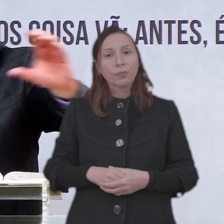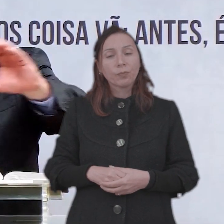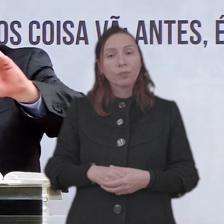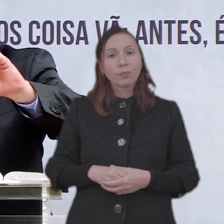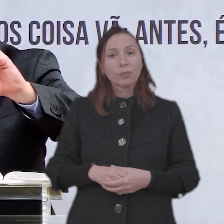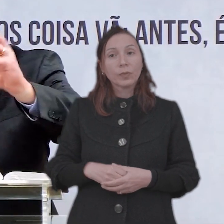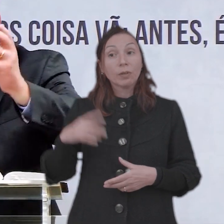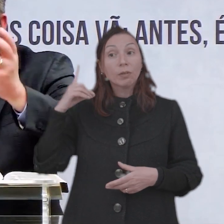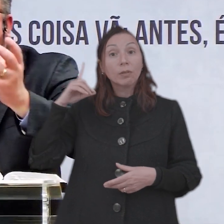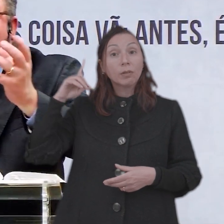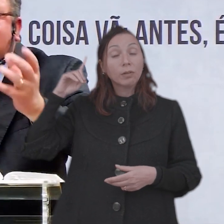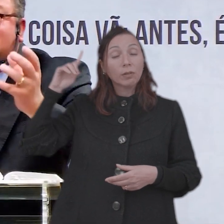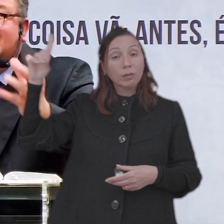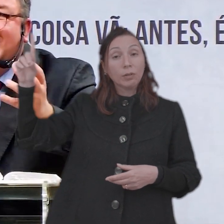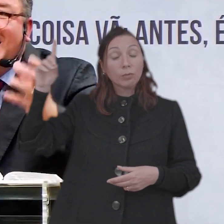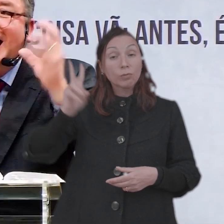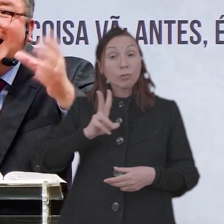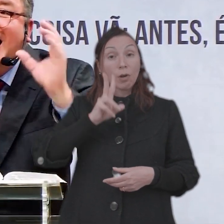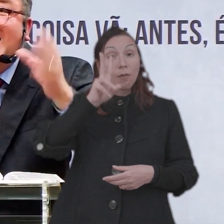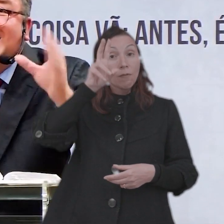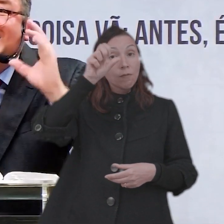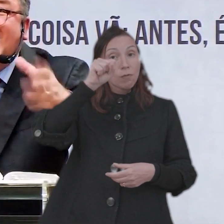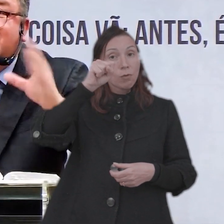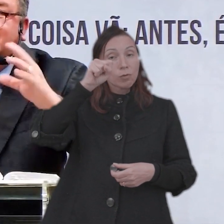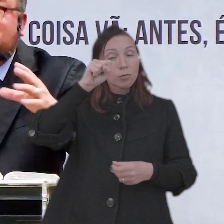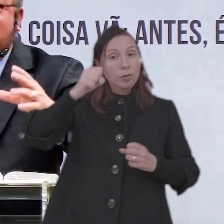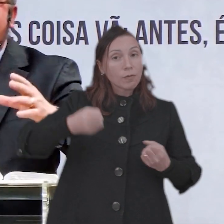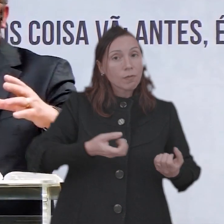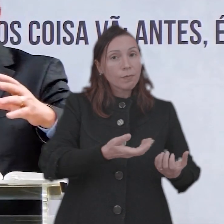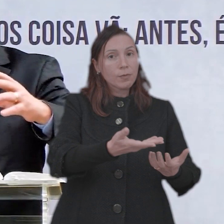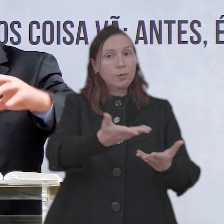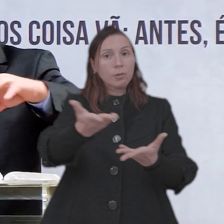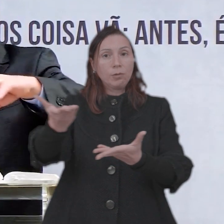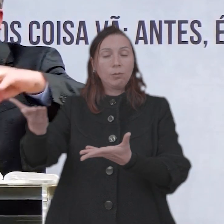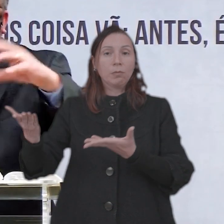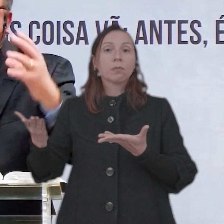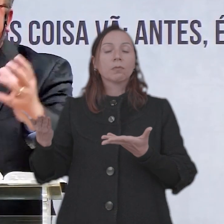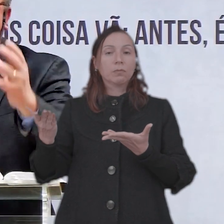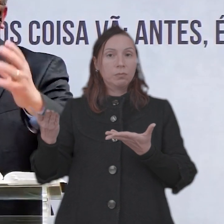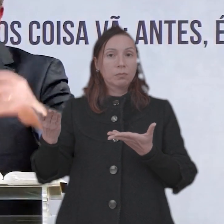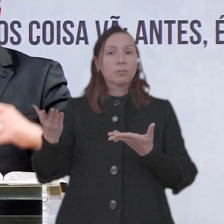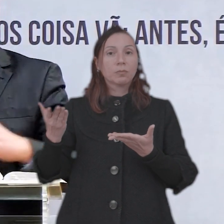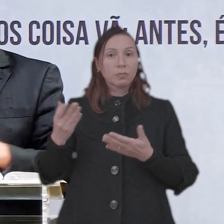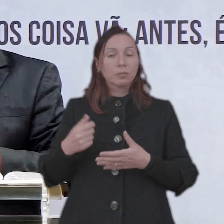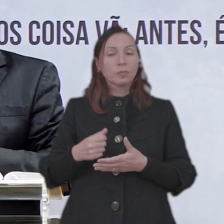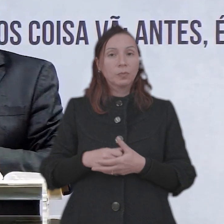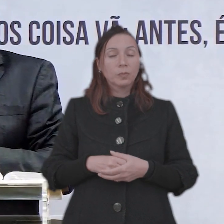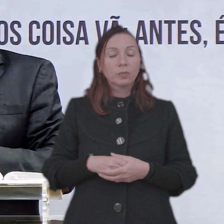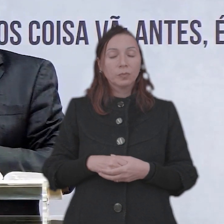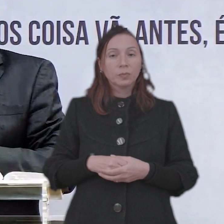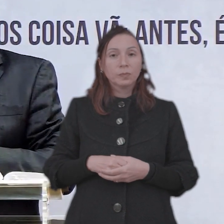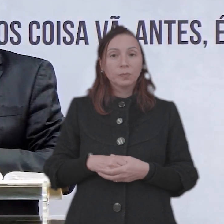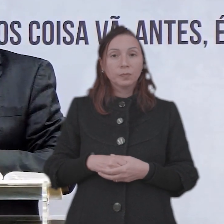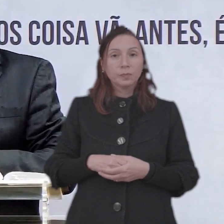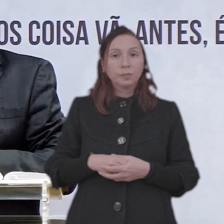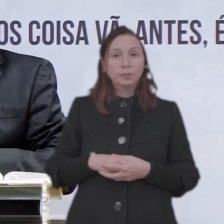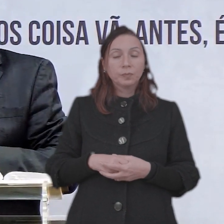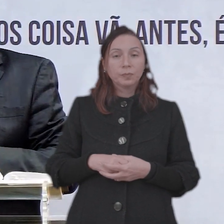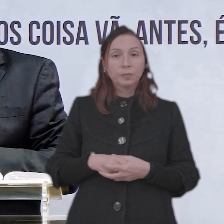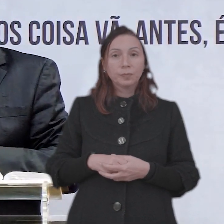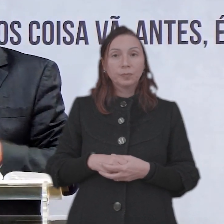E Ele vai fortalecer, Deus, Ele vai fortalecer o nosso